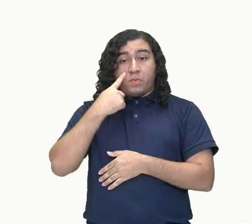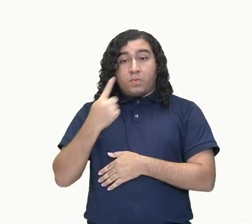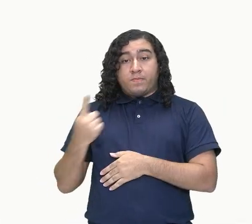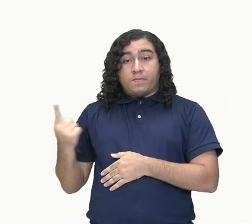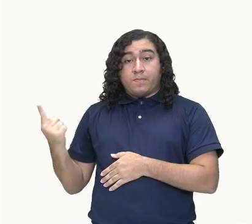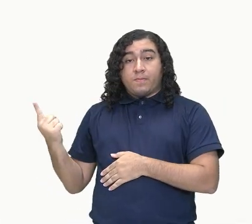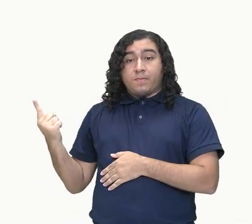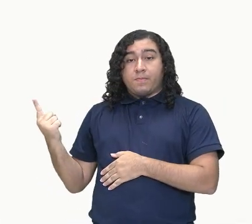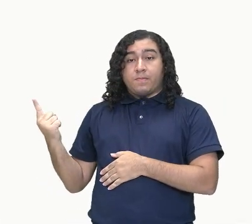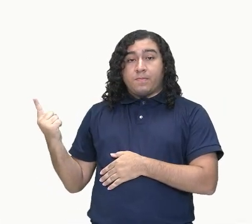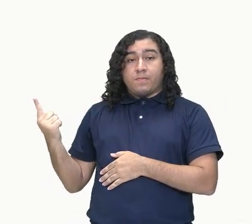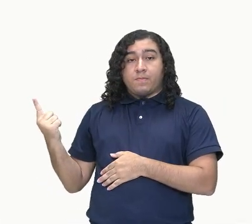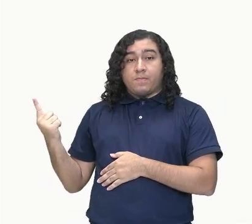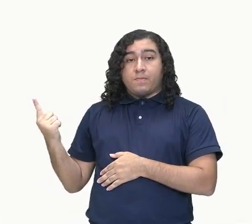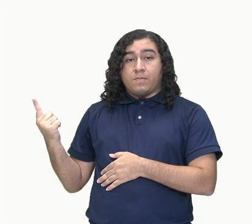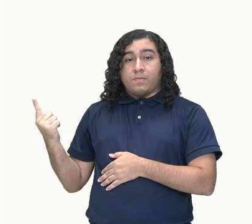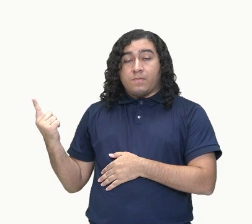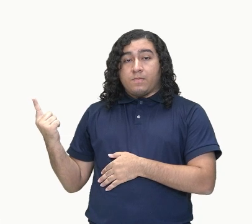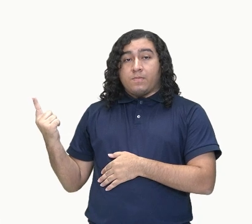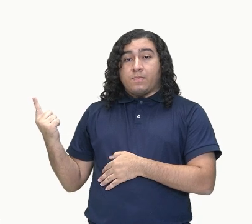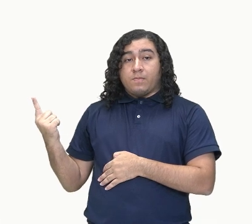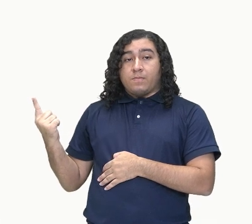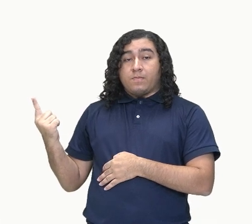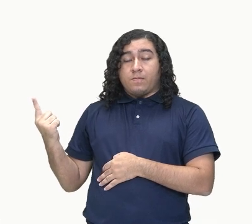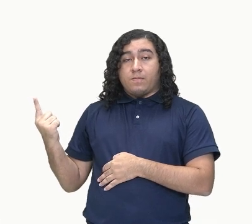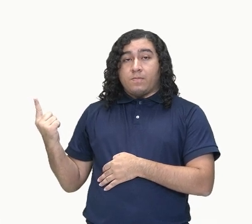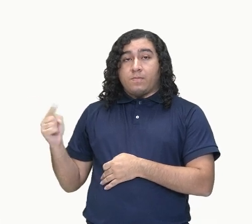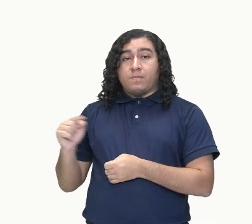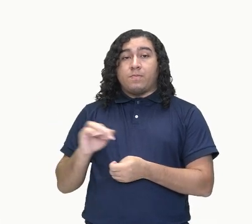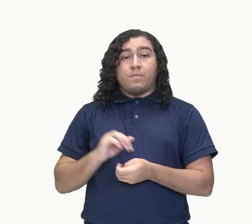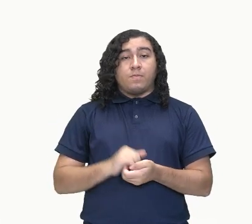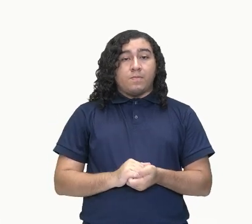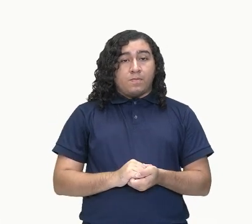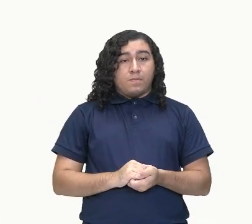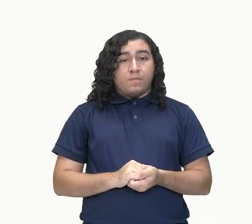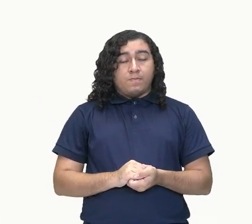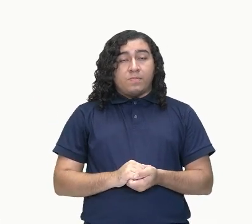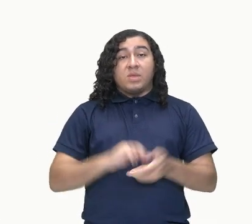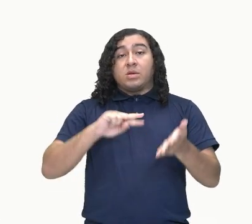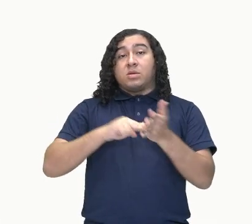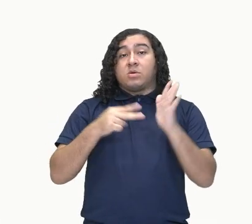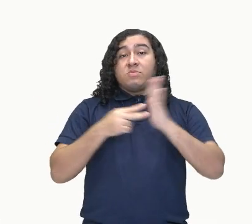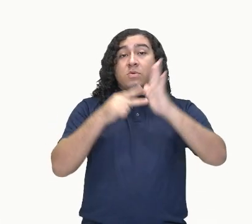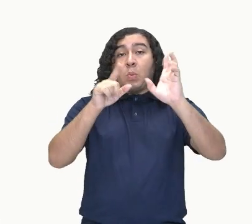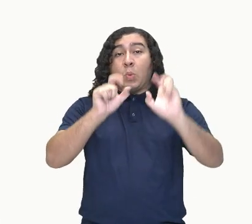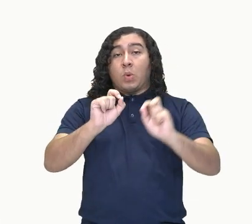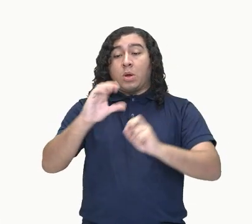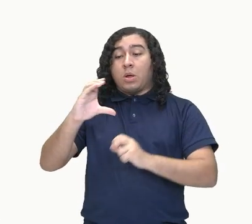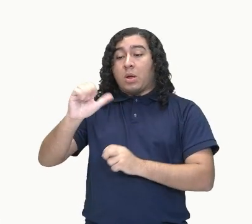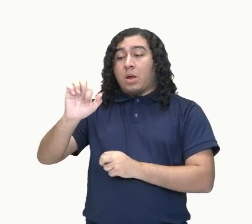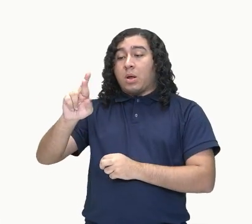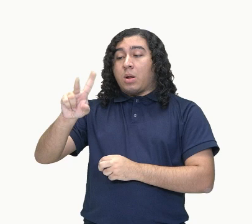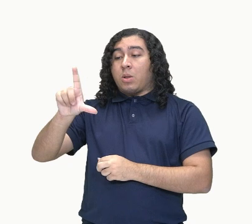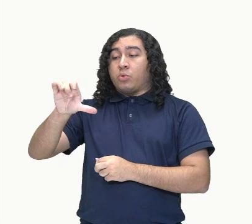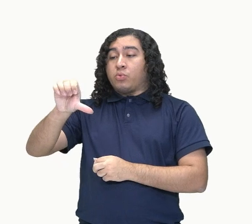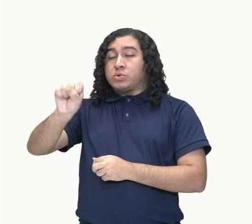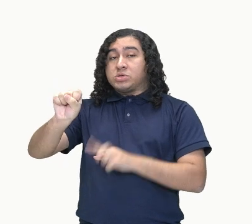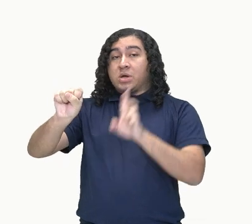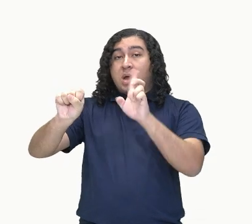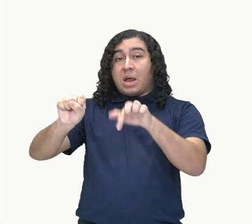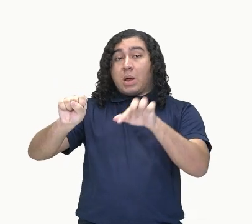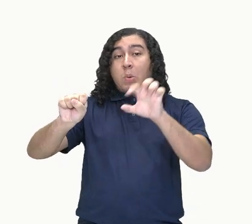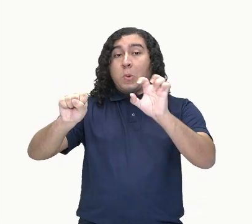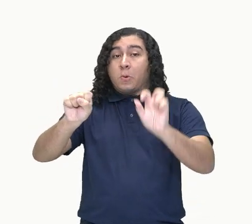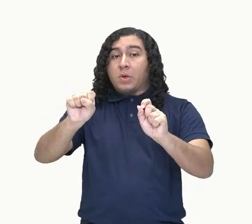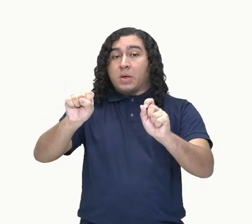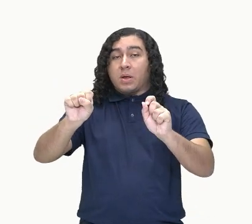is smarter than James. Ou seja, o Carlos, ele é, olha aqui